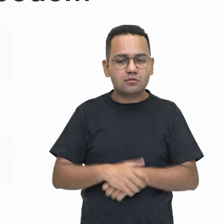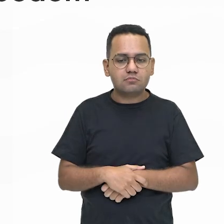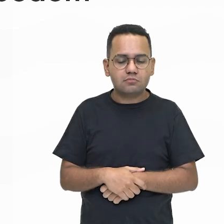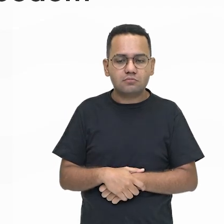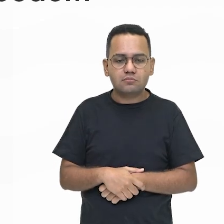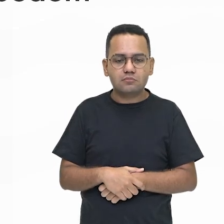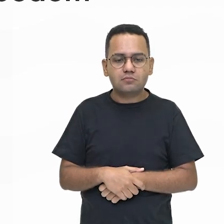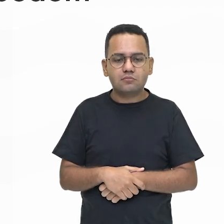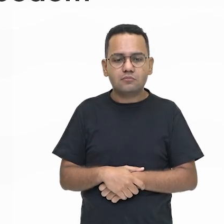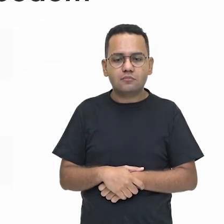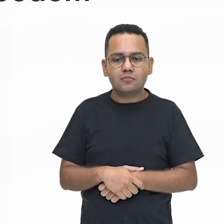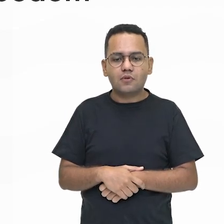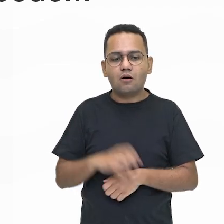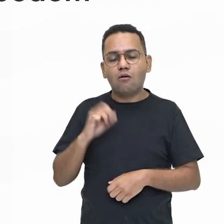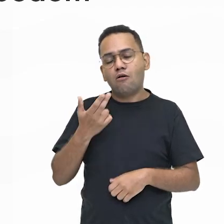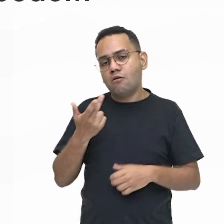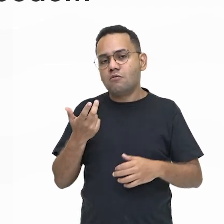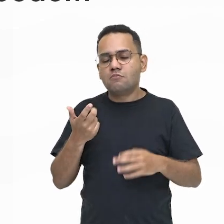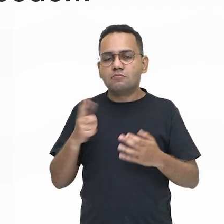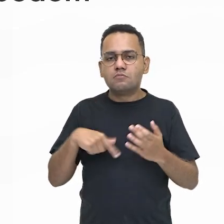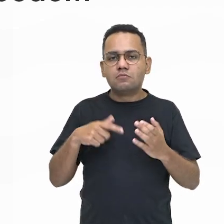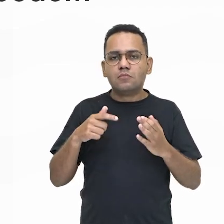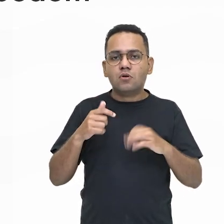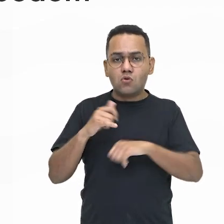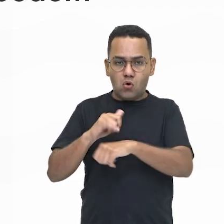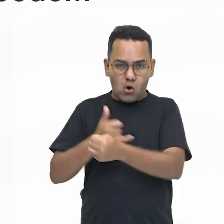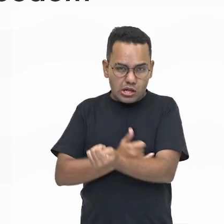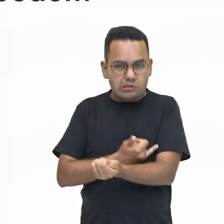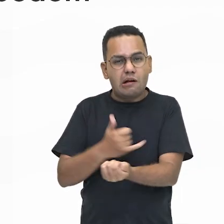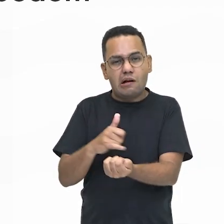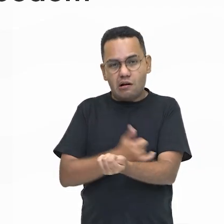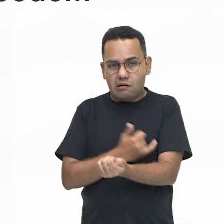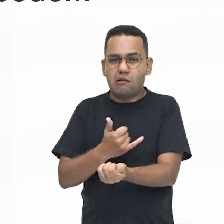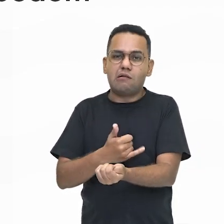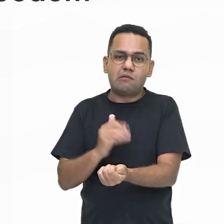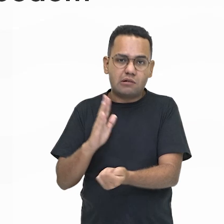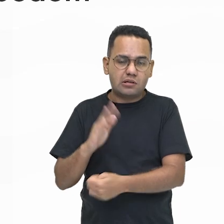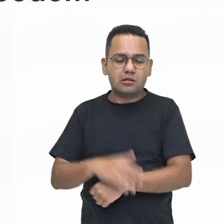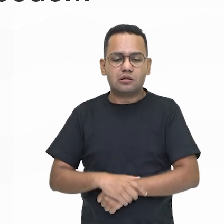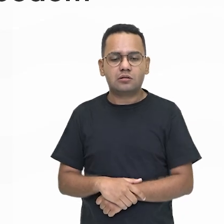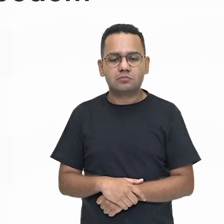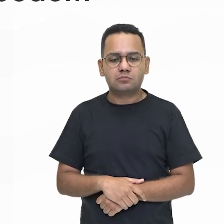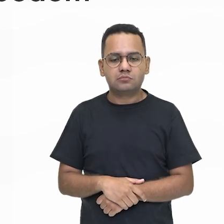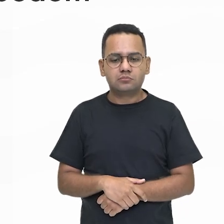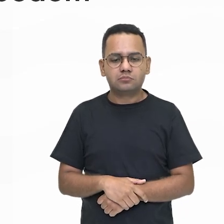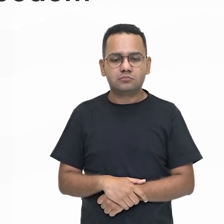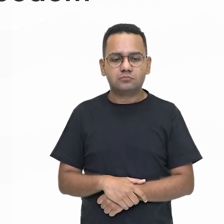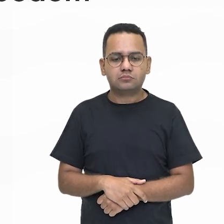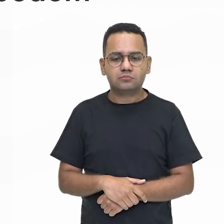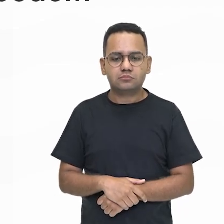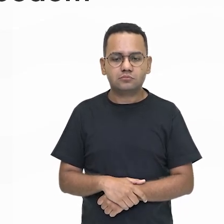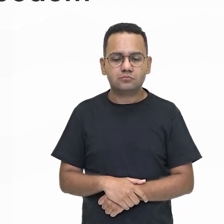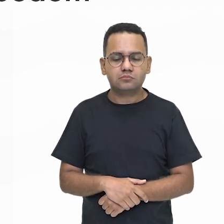níveis altos de colesterol, olha aí, quem come muita gordura, principalmente gordura